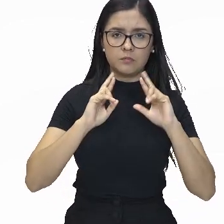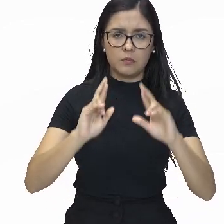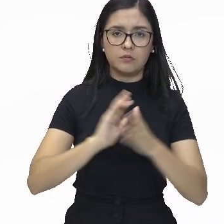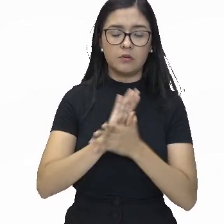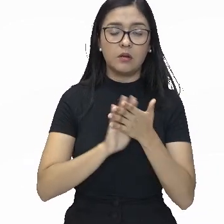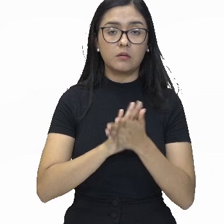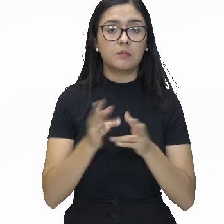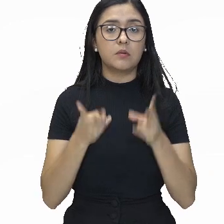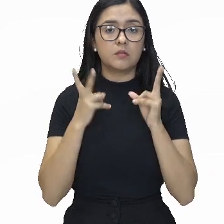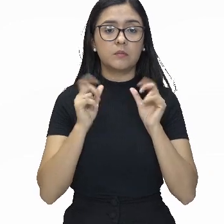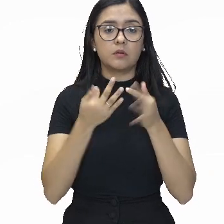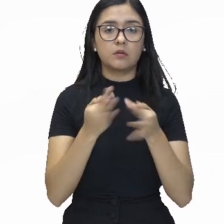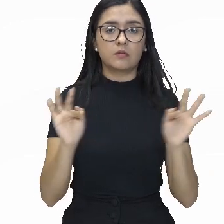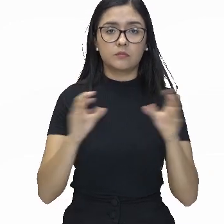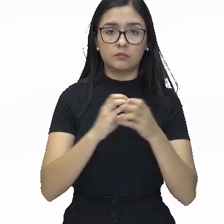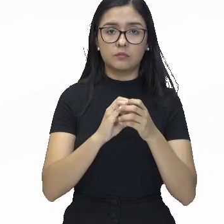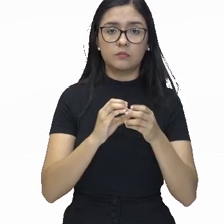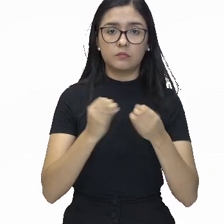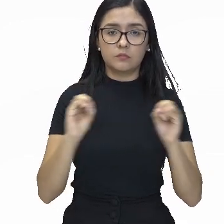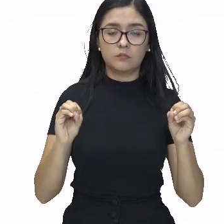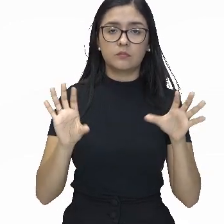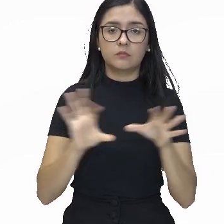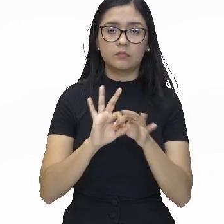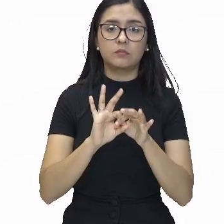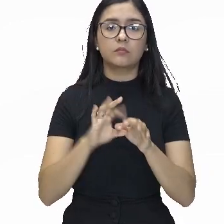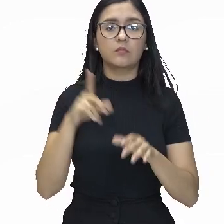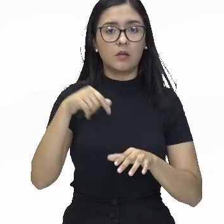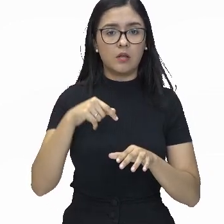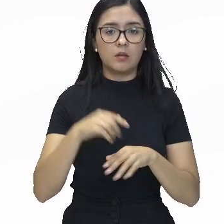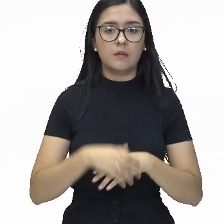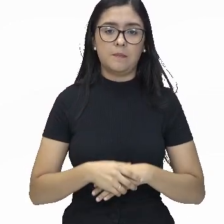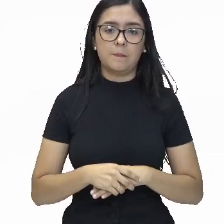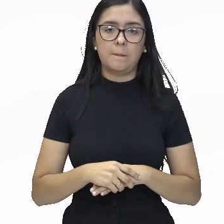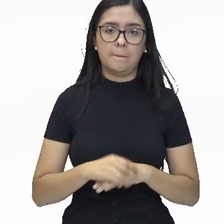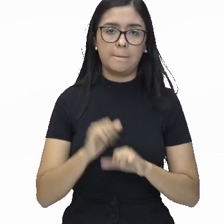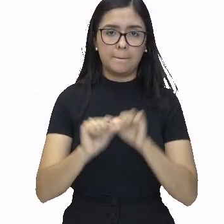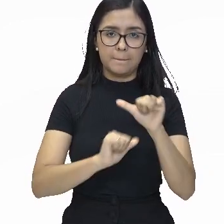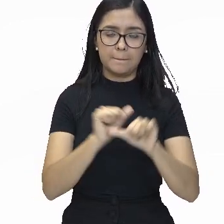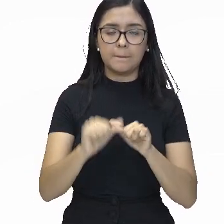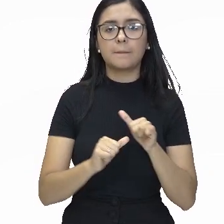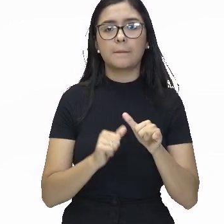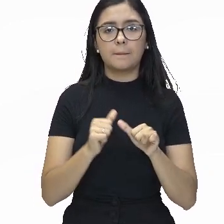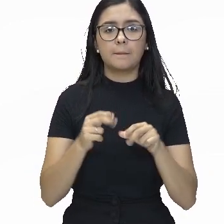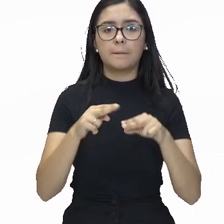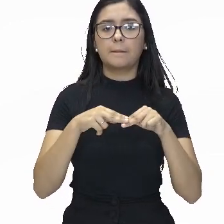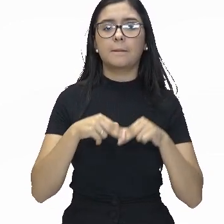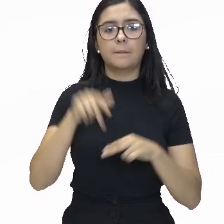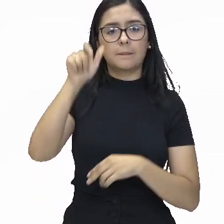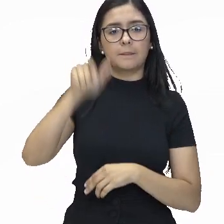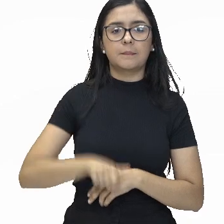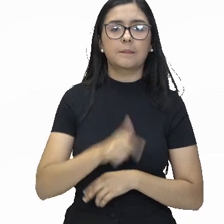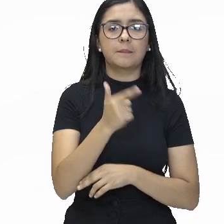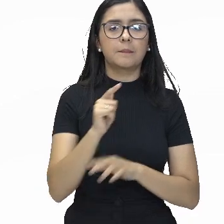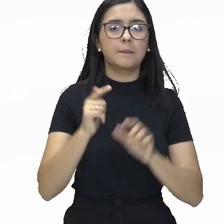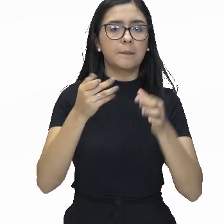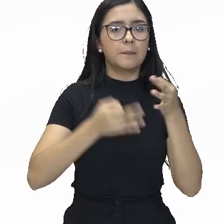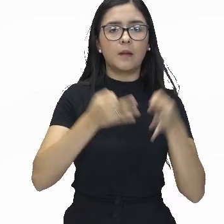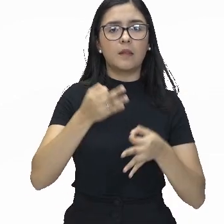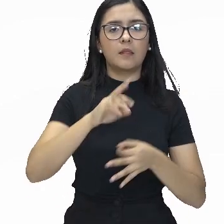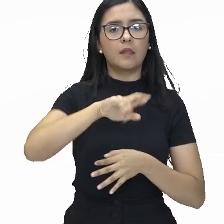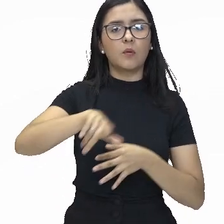veja que a oração subordinada, ela está intercalada aí, que não é honesto. É